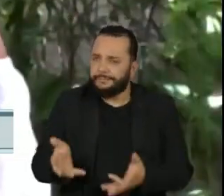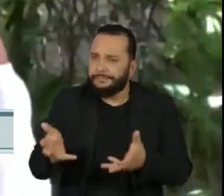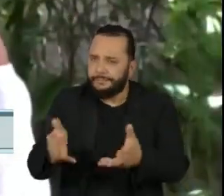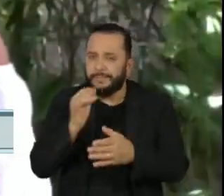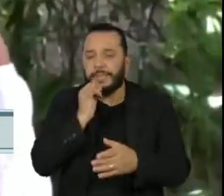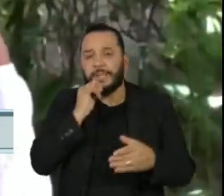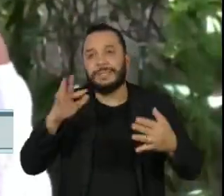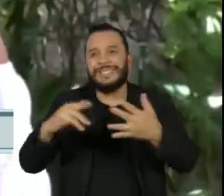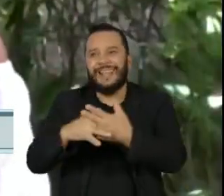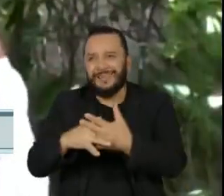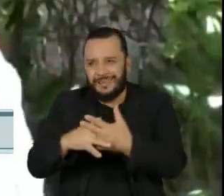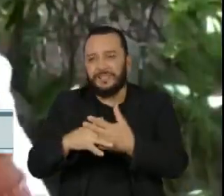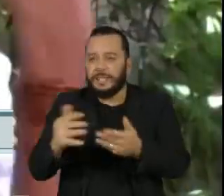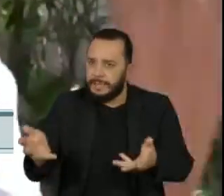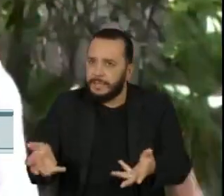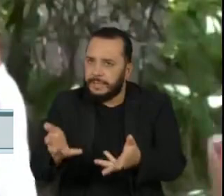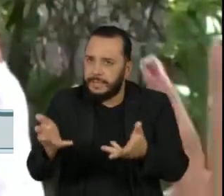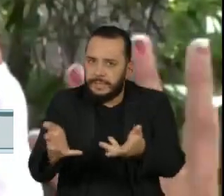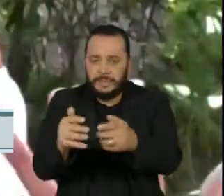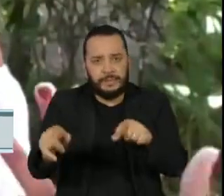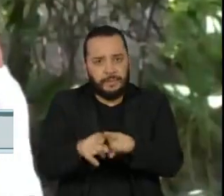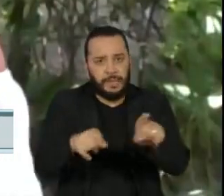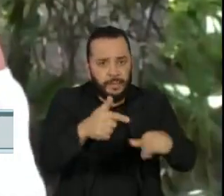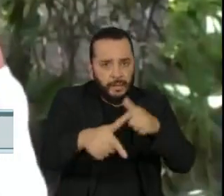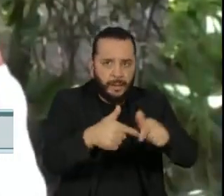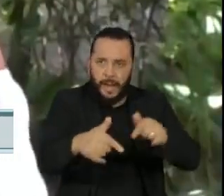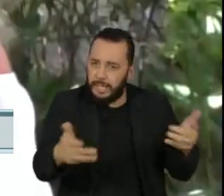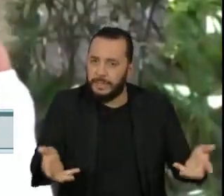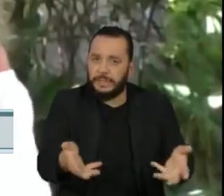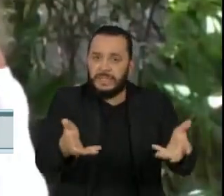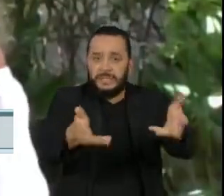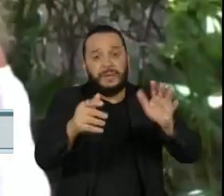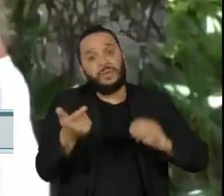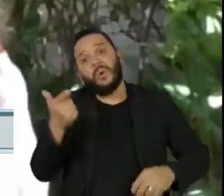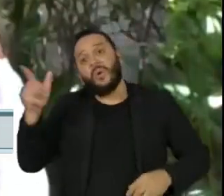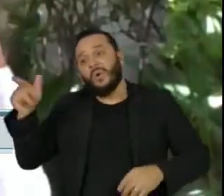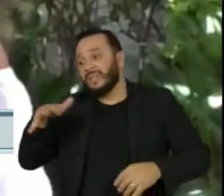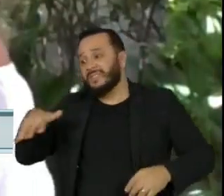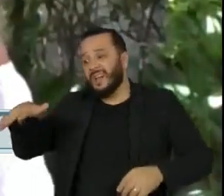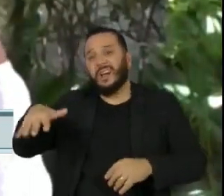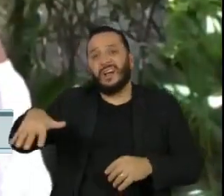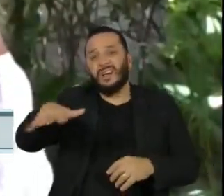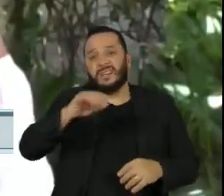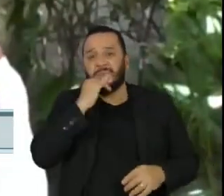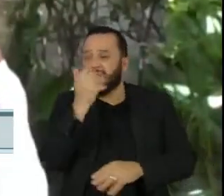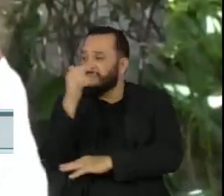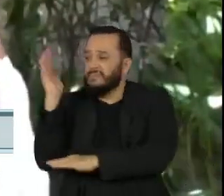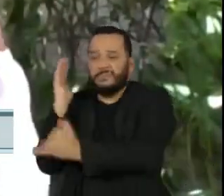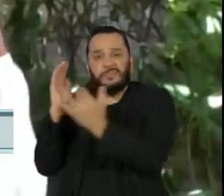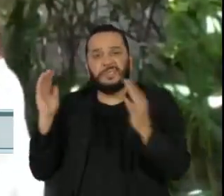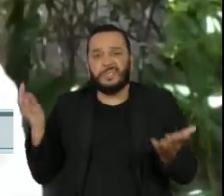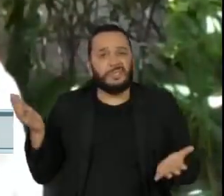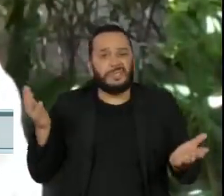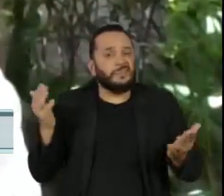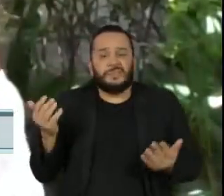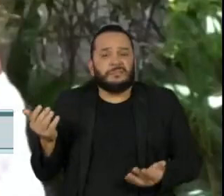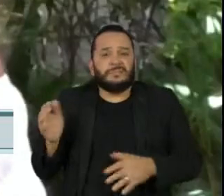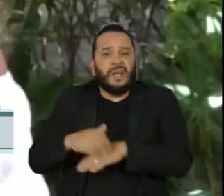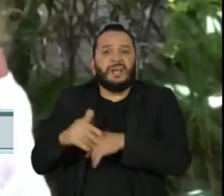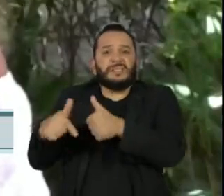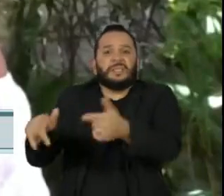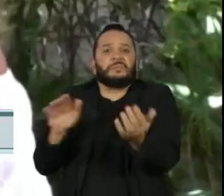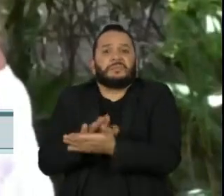cidadania e também trabalho, por exemplo, enquanto outras, como meio ambiente, a gente tem só 1%